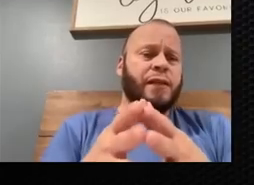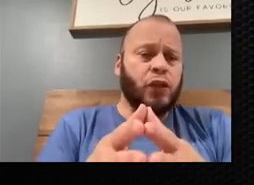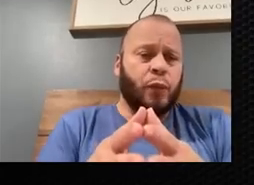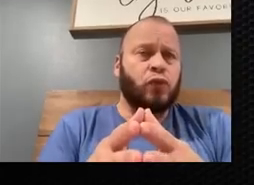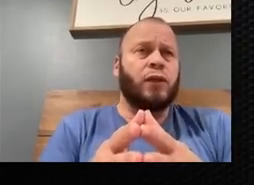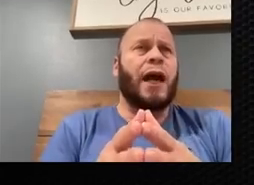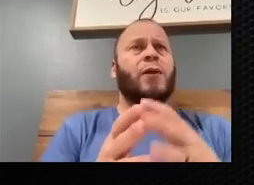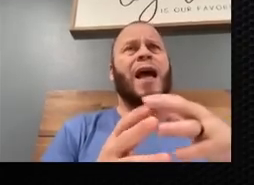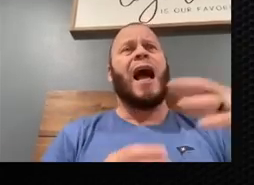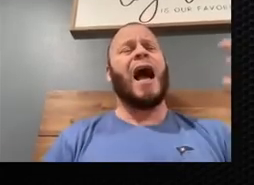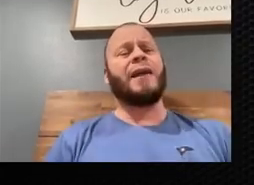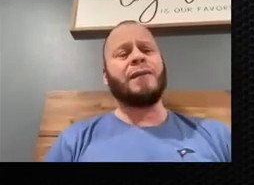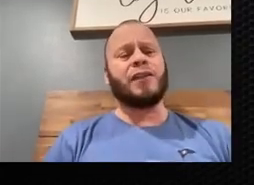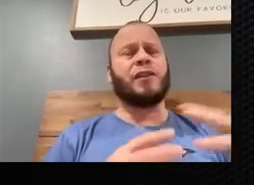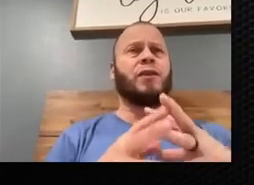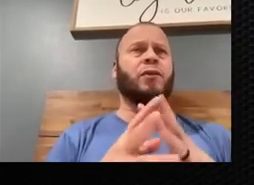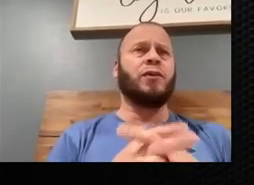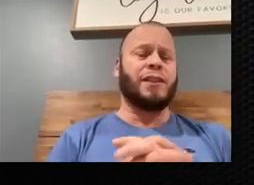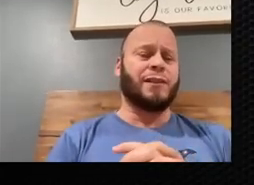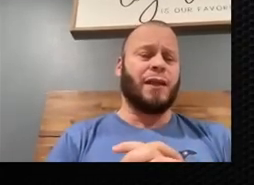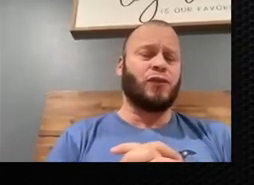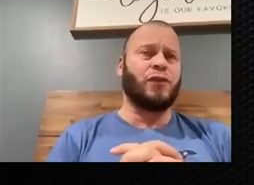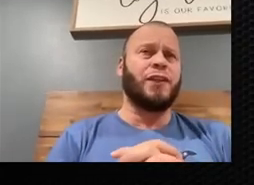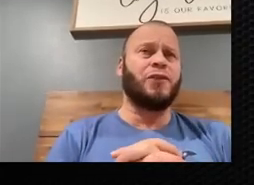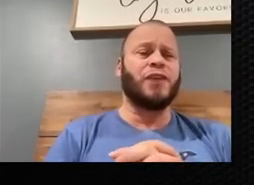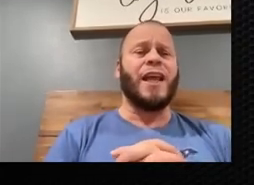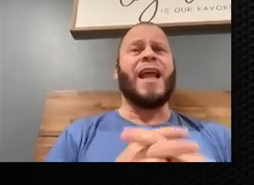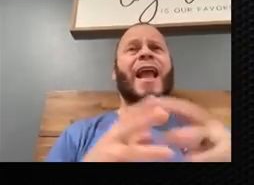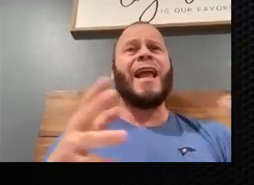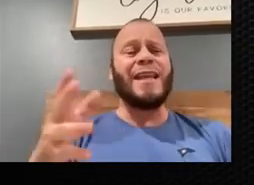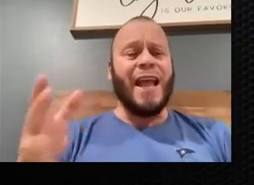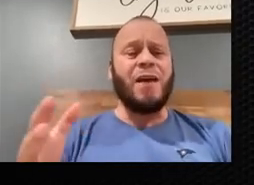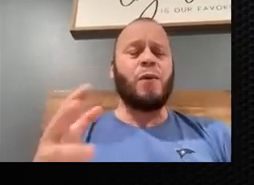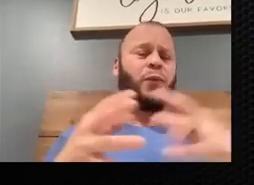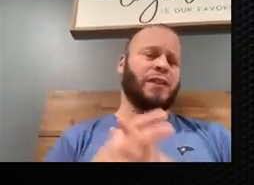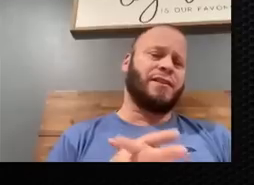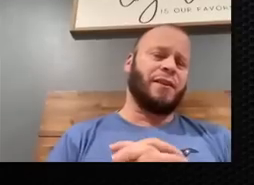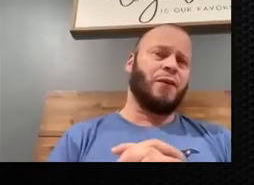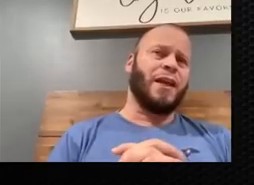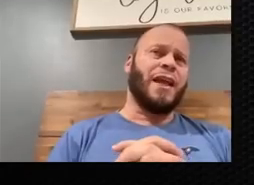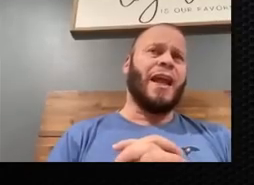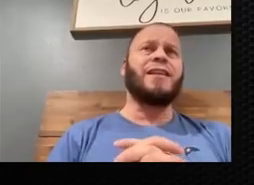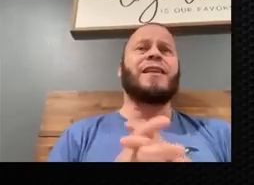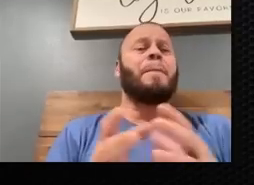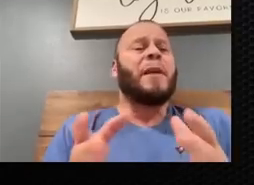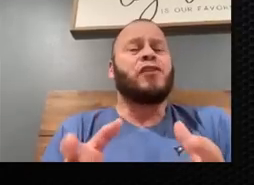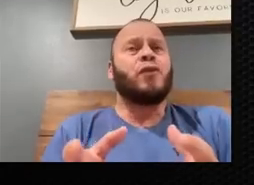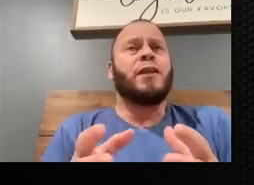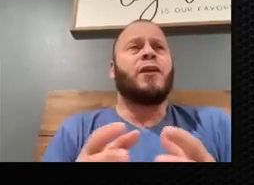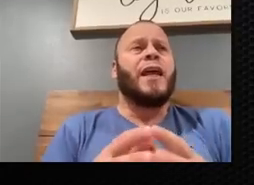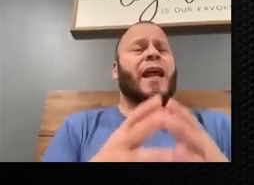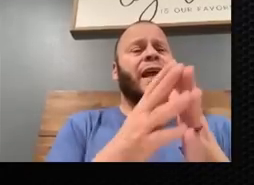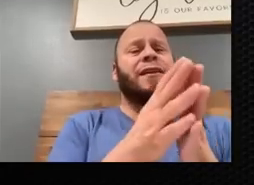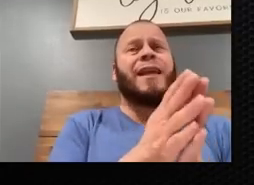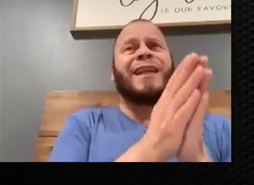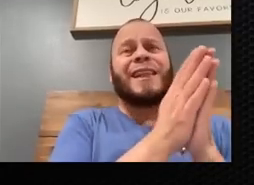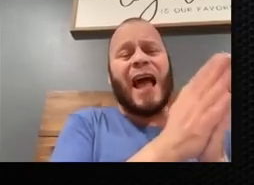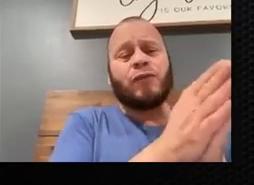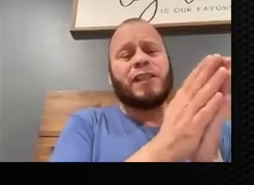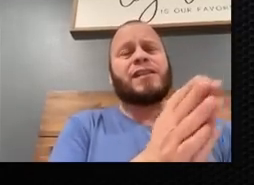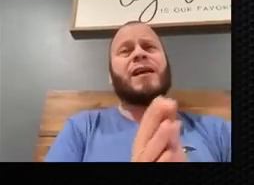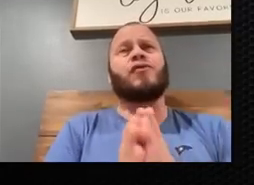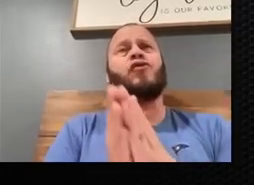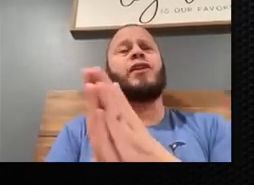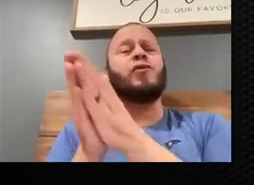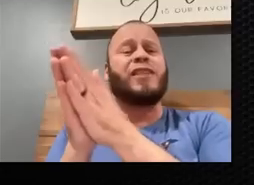O presidente Bolsonaro, ainda estando nos Estados Unidos, ele é oposição. Ele está pressionando. Ele está